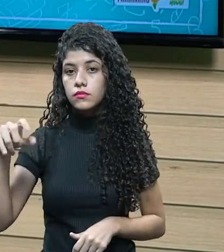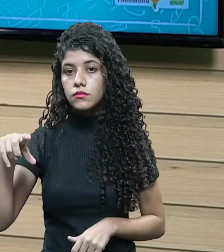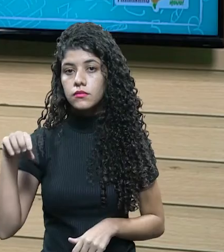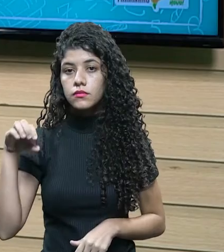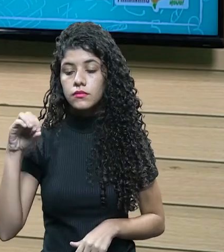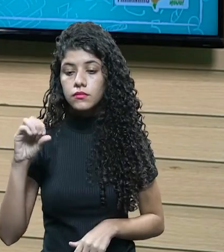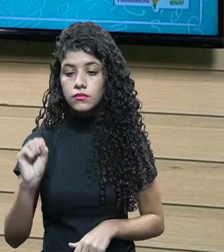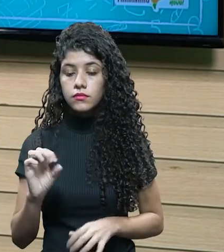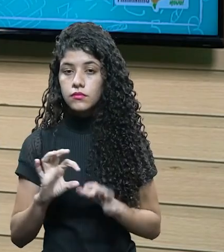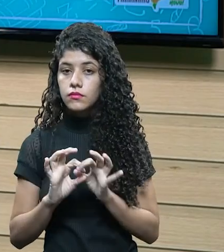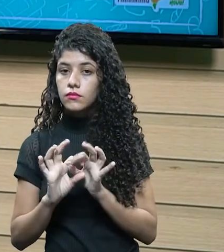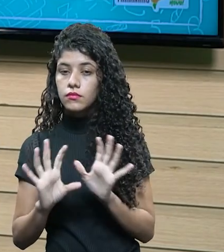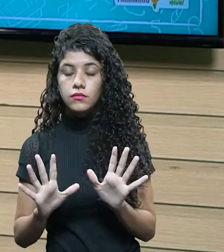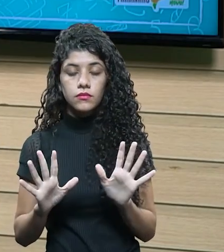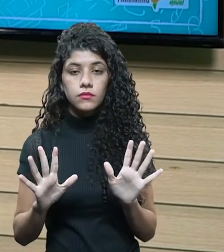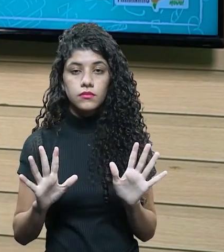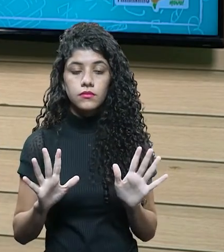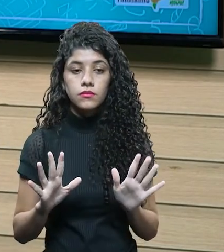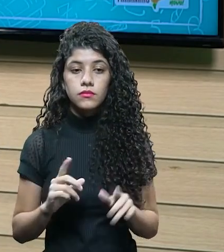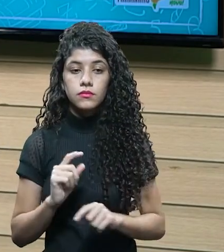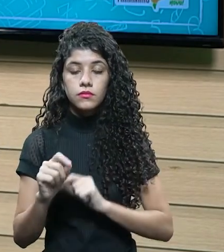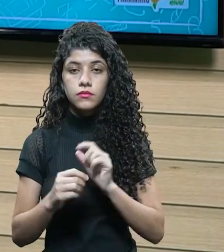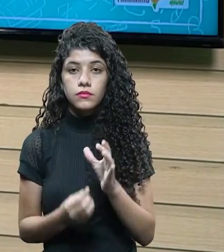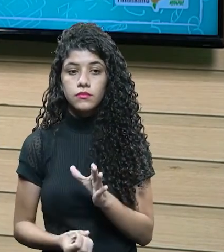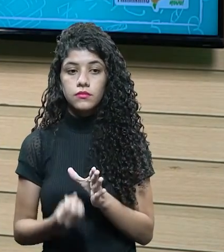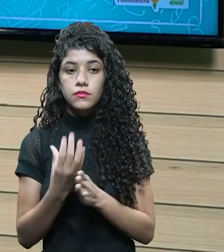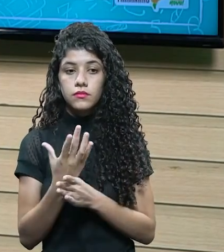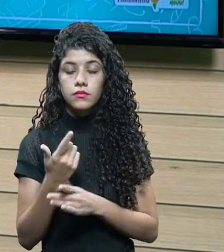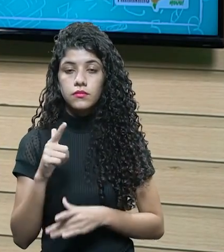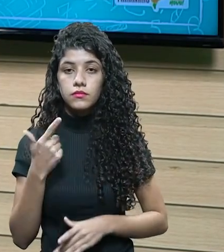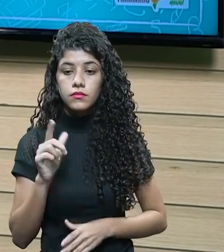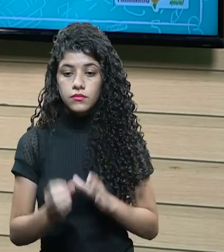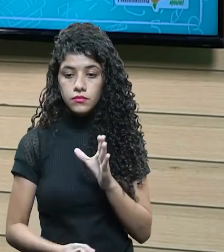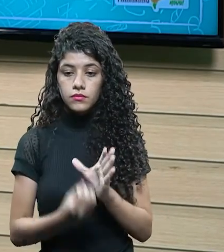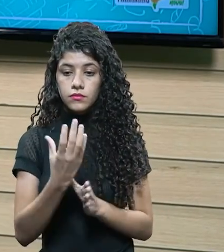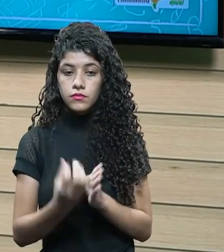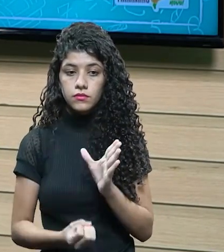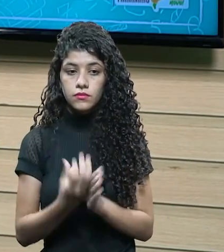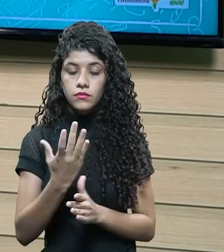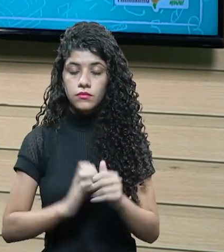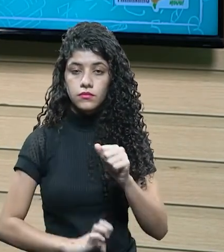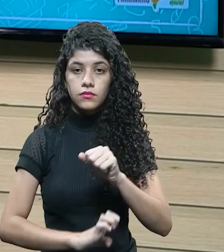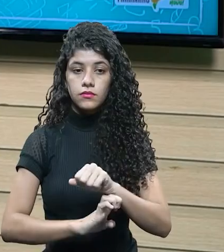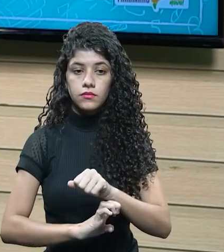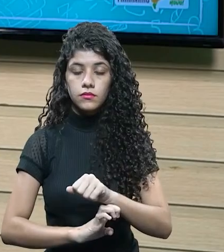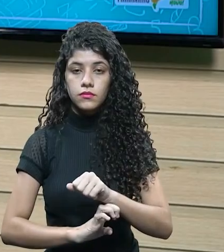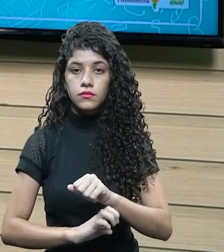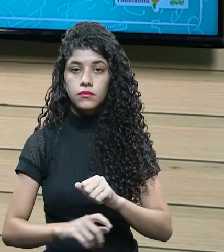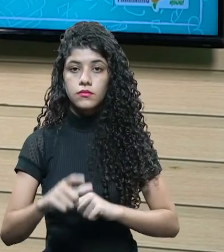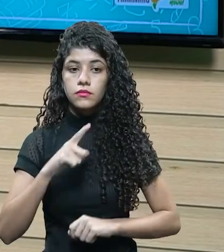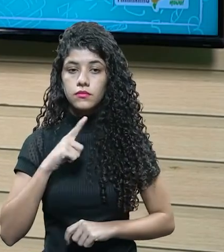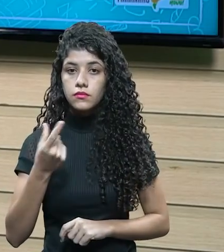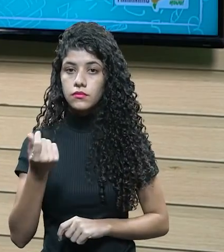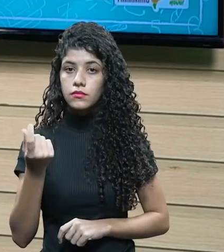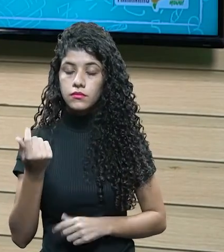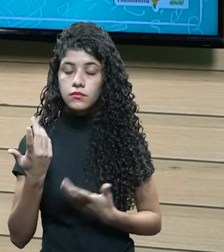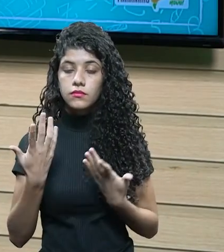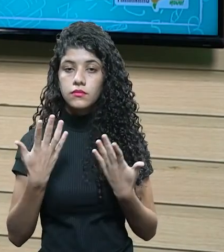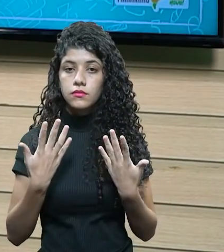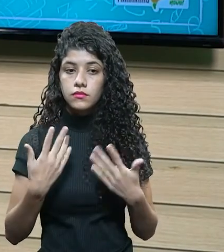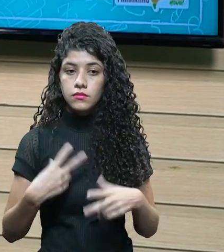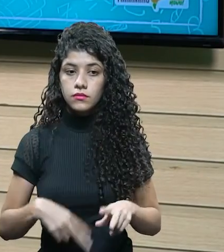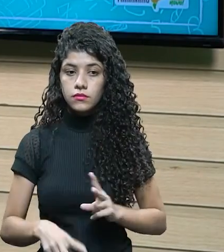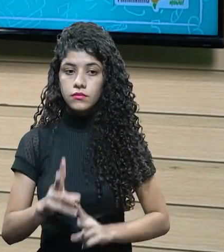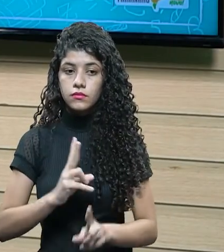custos fixos da empresa, como eles estão independentes da produção, ou seja, se não estiver produzindo, a empresa sempre vai ter